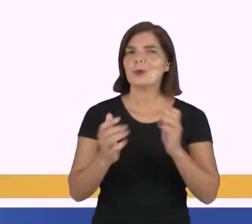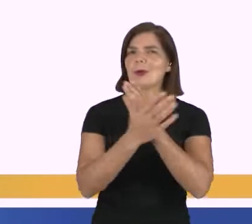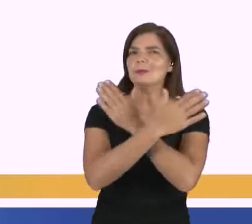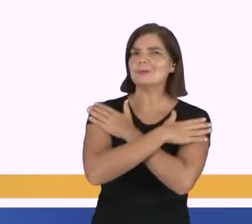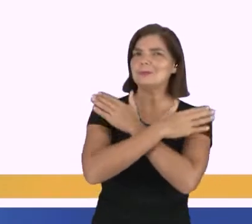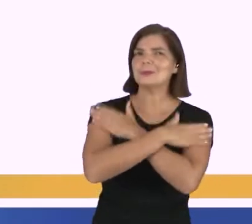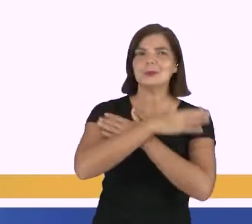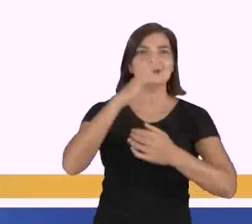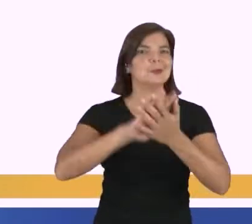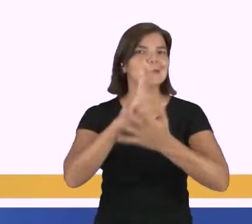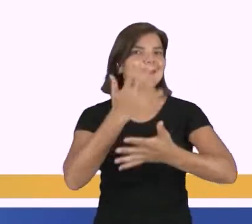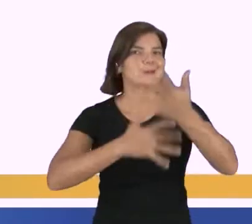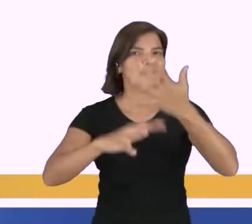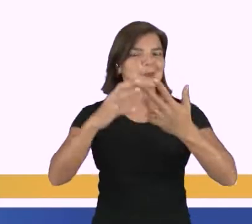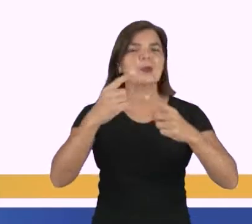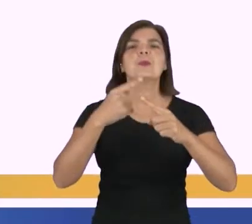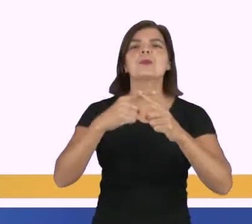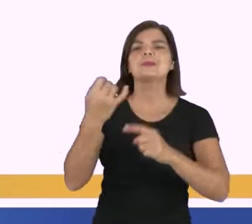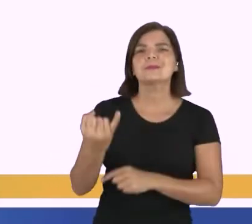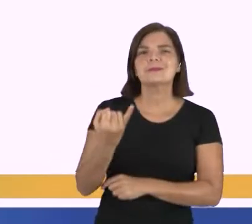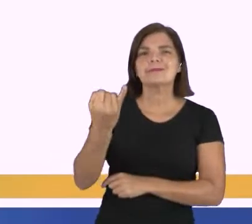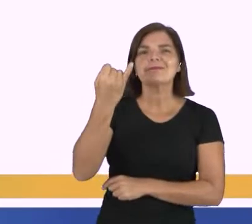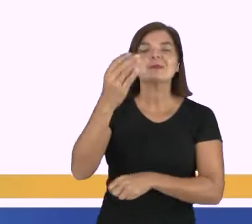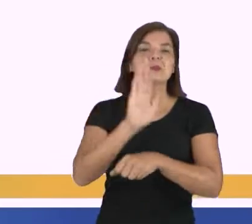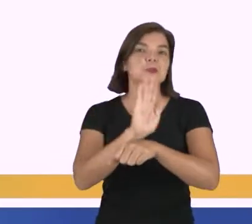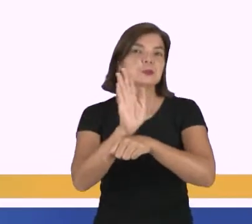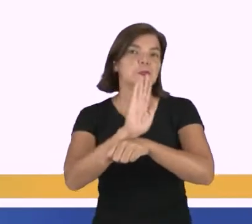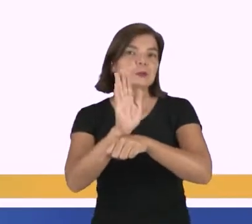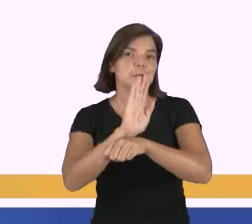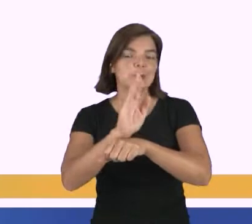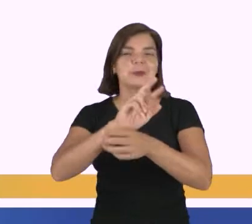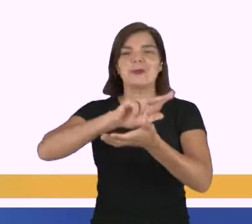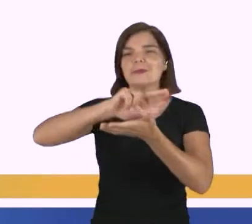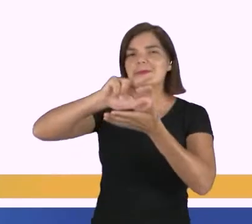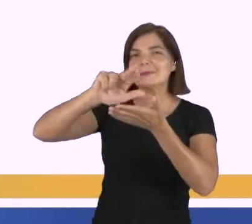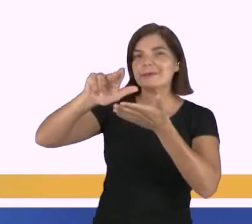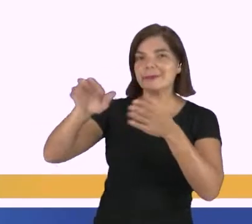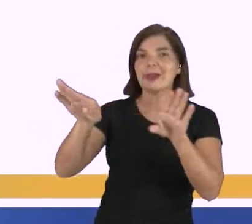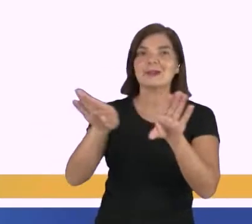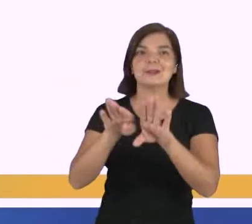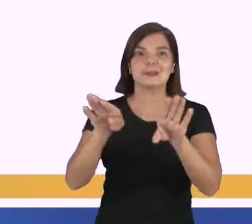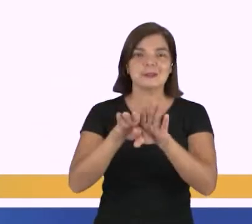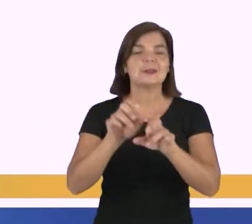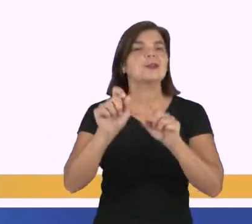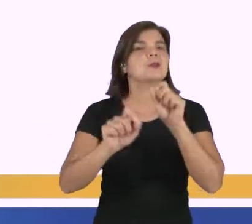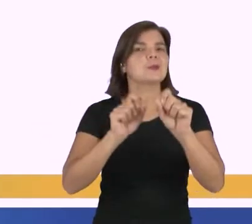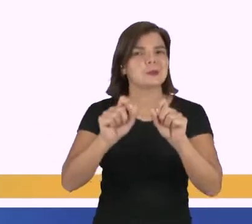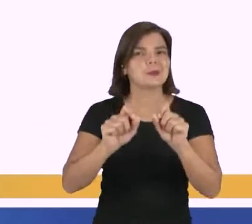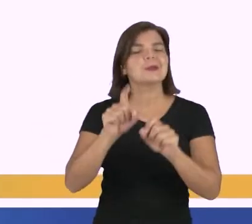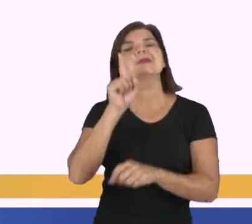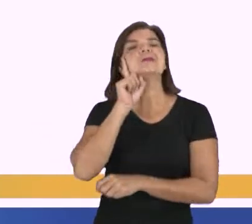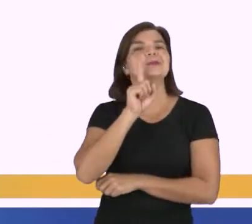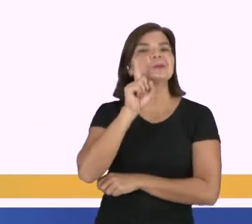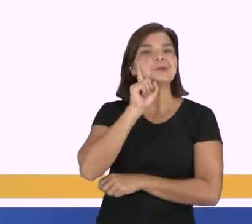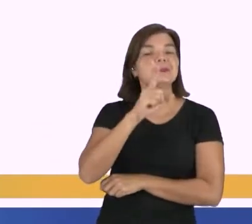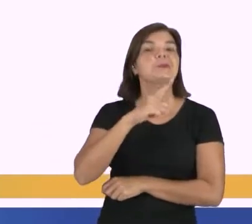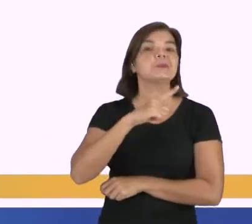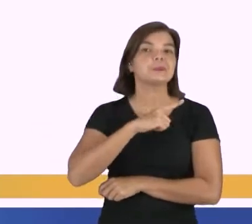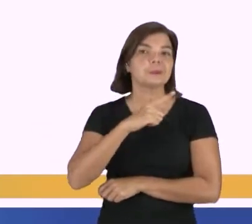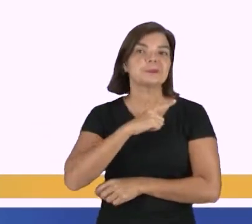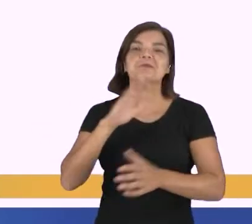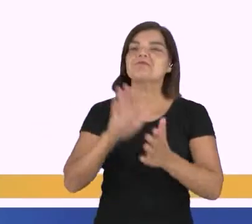que é importante? Bom, presentes em filmes, desenhos, seriados e propagandas, os feriados norte-americanos possuem uma